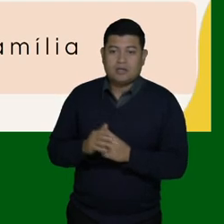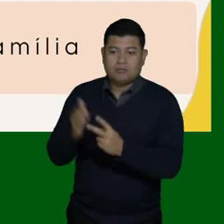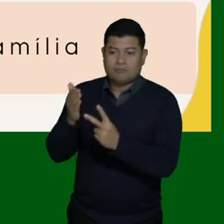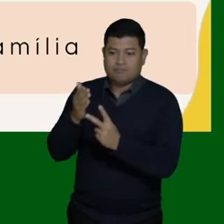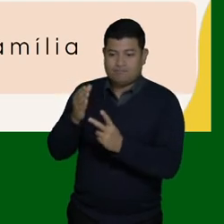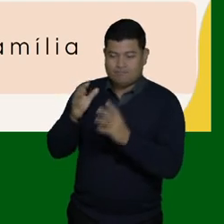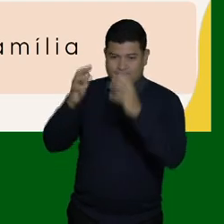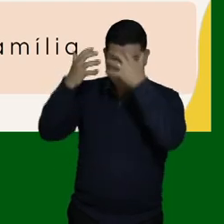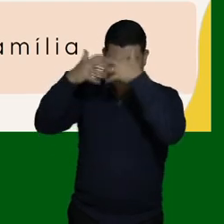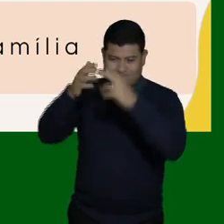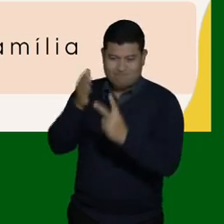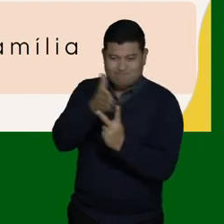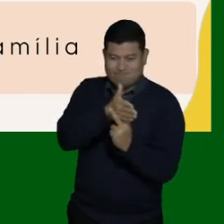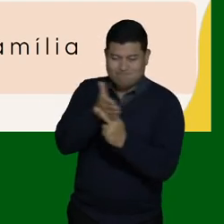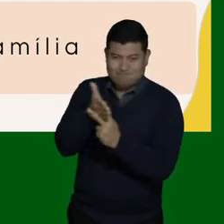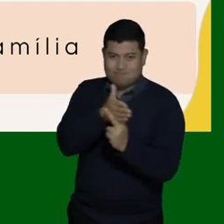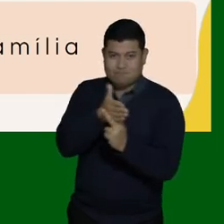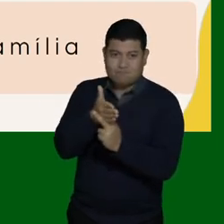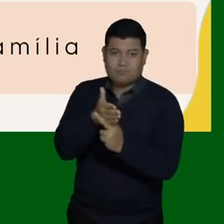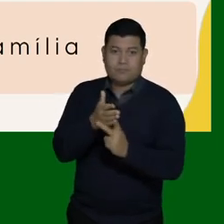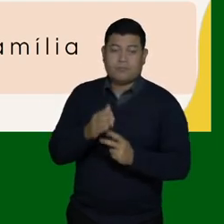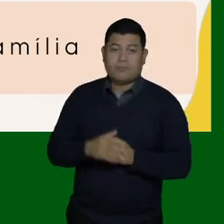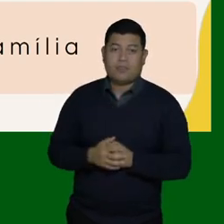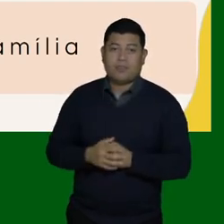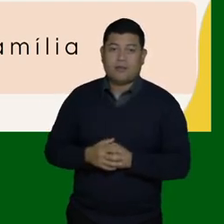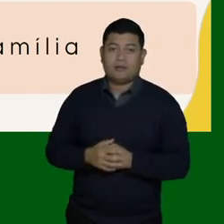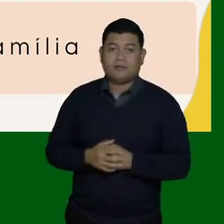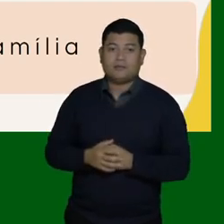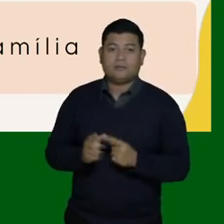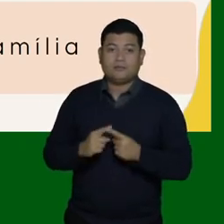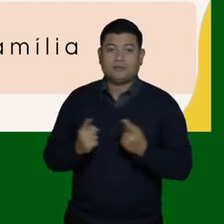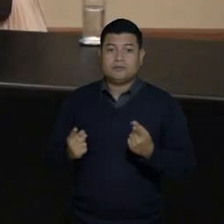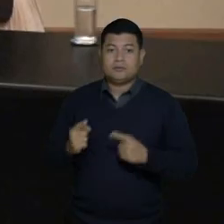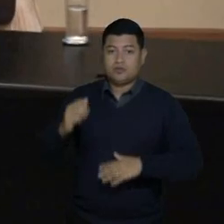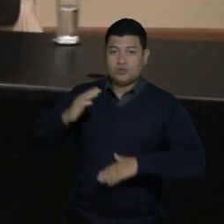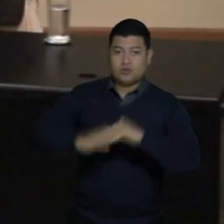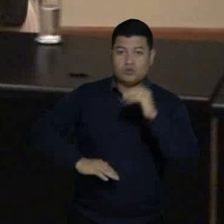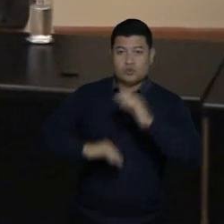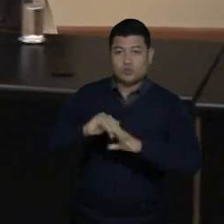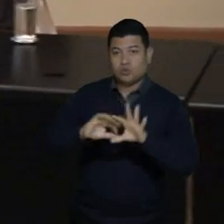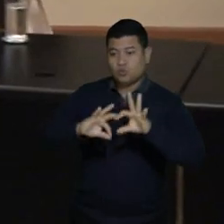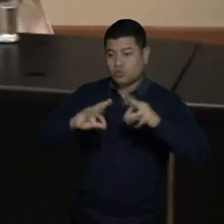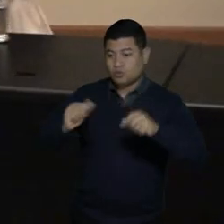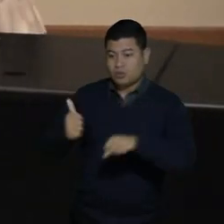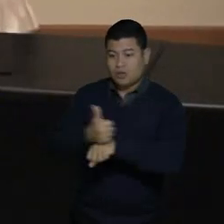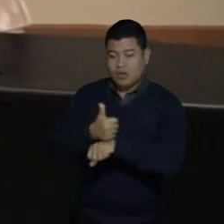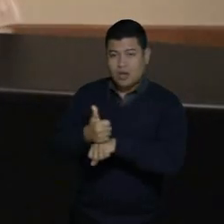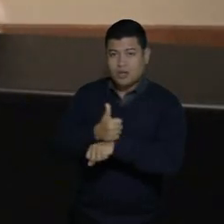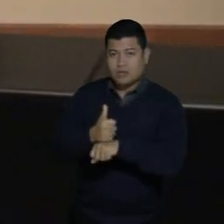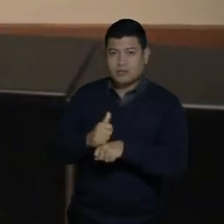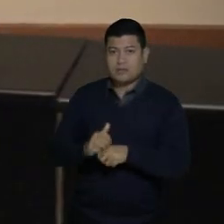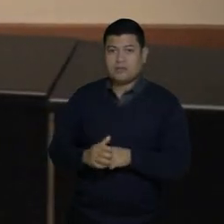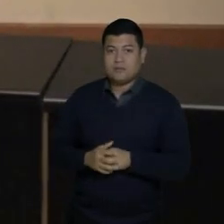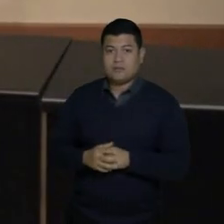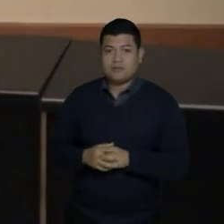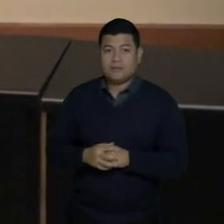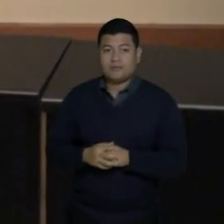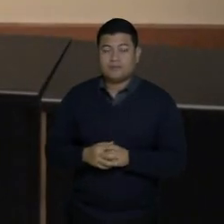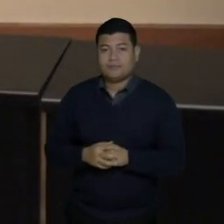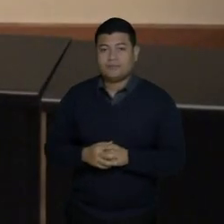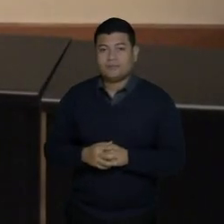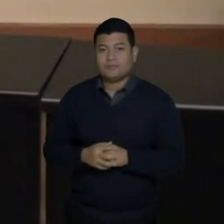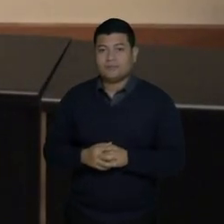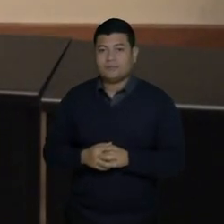então só para complementar Então as nossas atividades multidisciplinares Já extrapolamos o nosso tempo juro que você ser bem